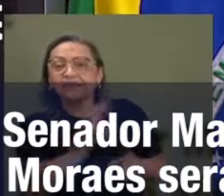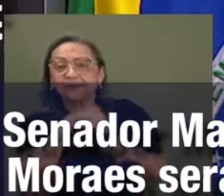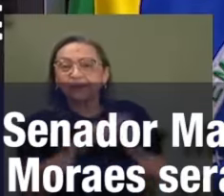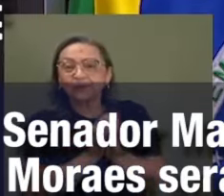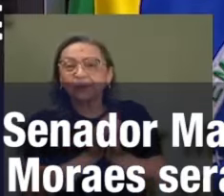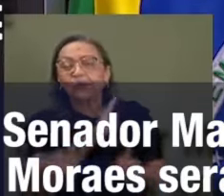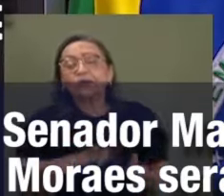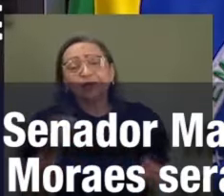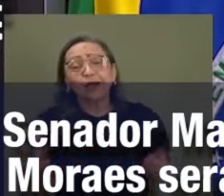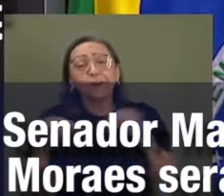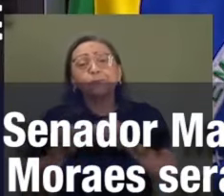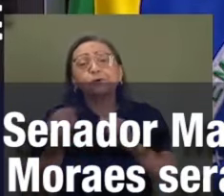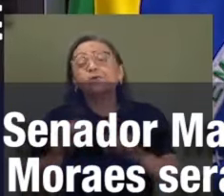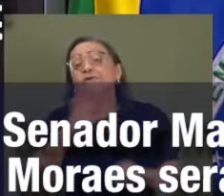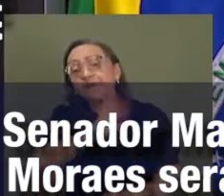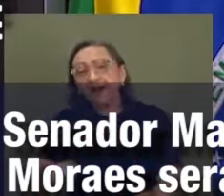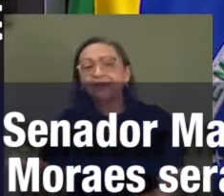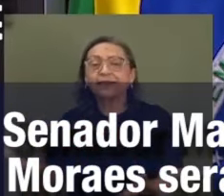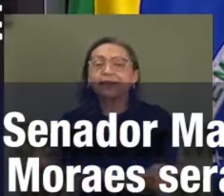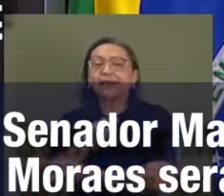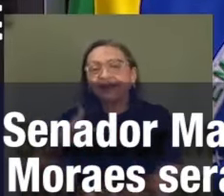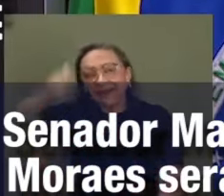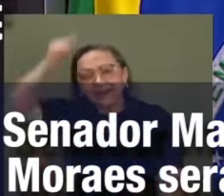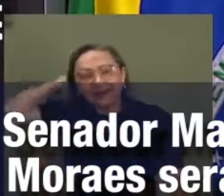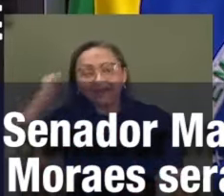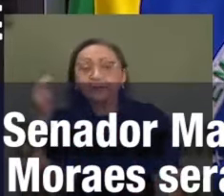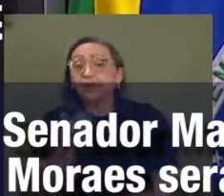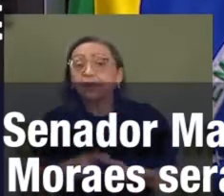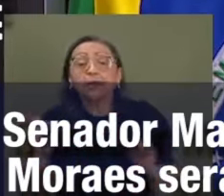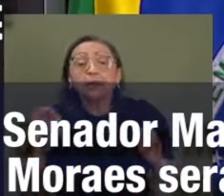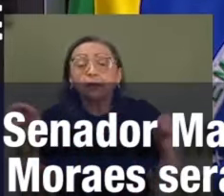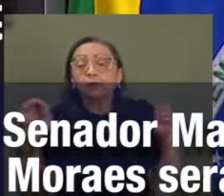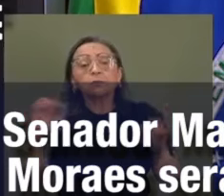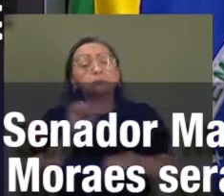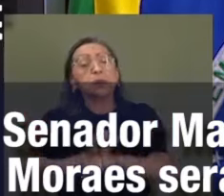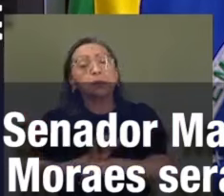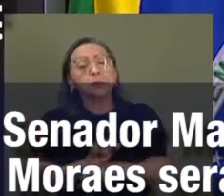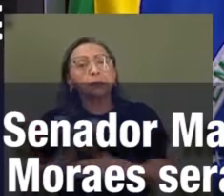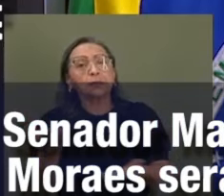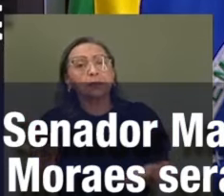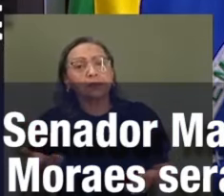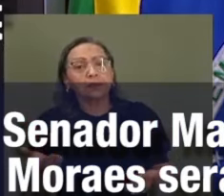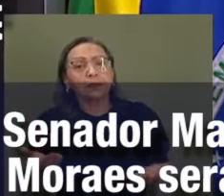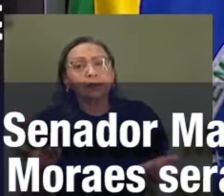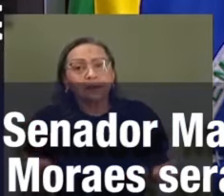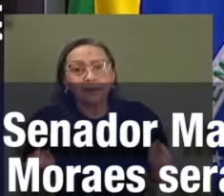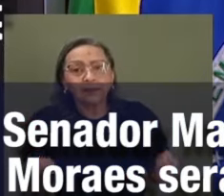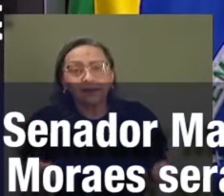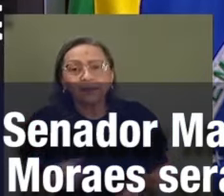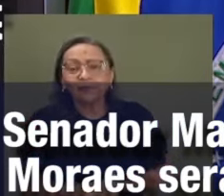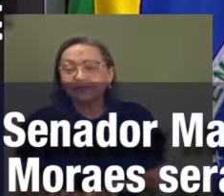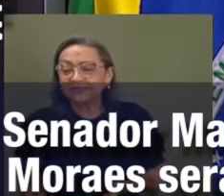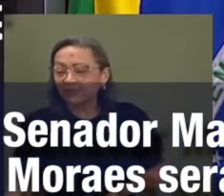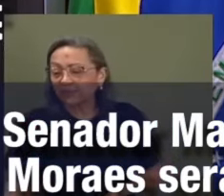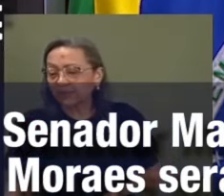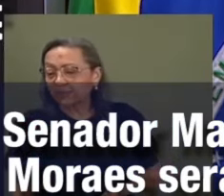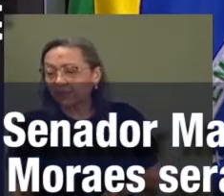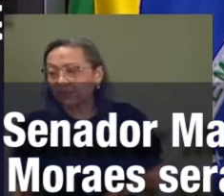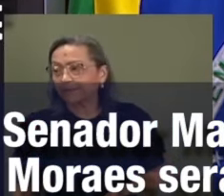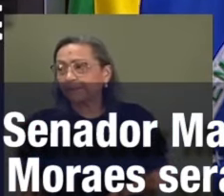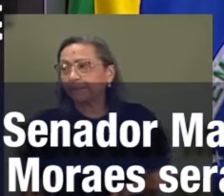que será preso Alexandre de Moraes. Porque Alexandre de Moraes não esperava que o Elon Musk pudesse comprar uma das plataformas que